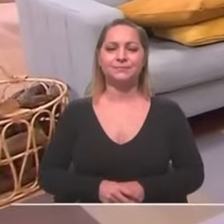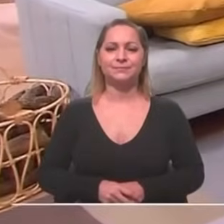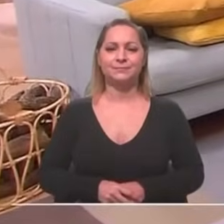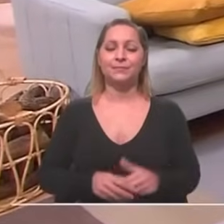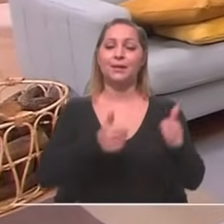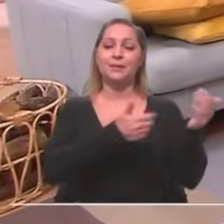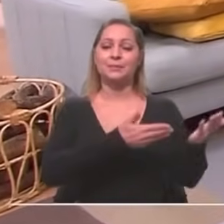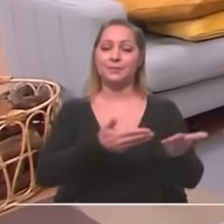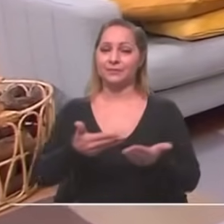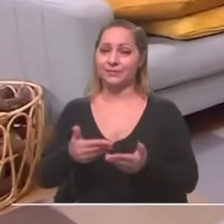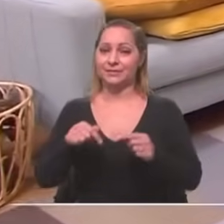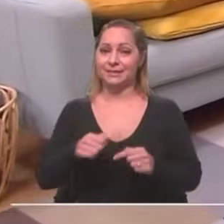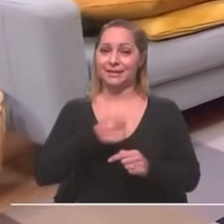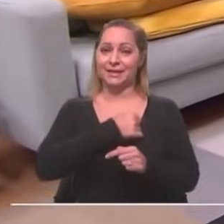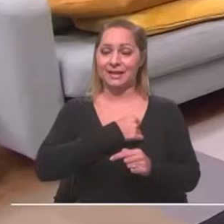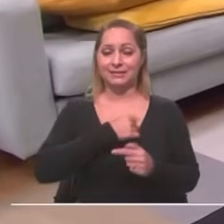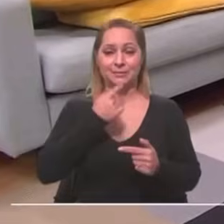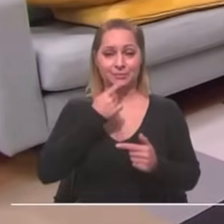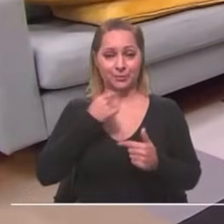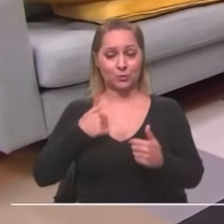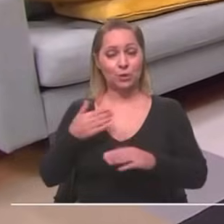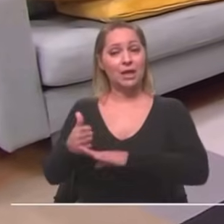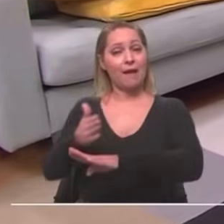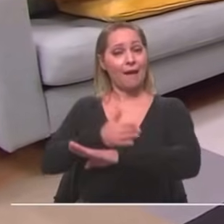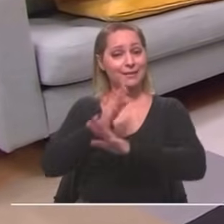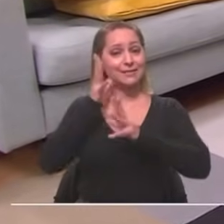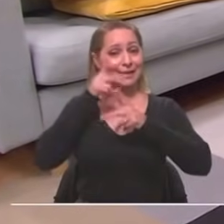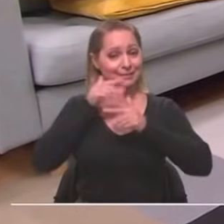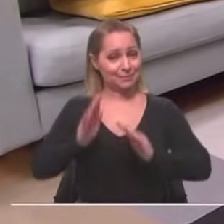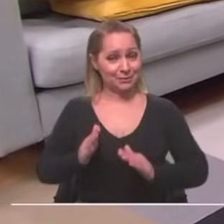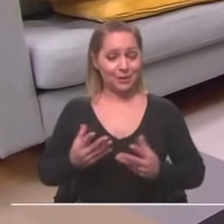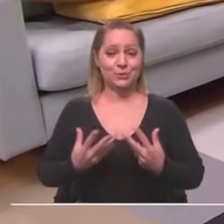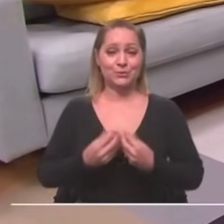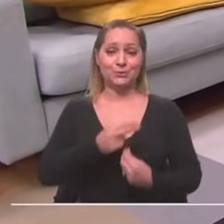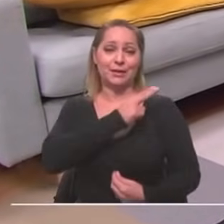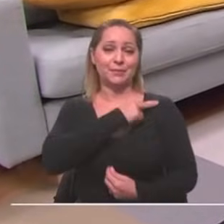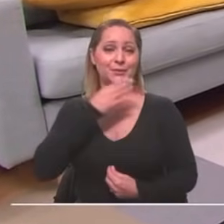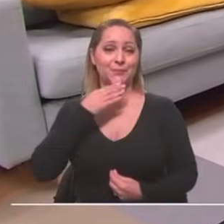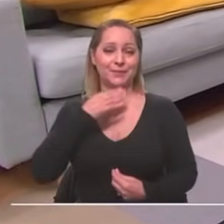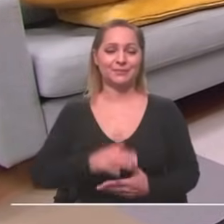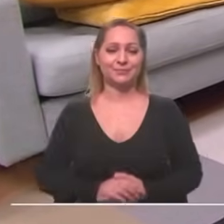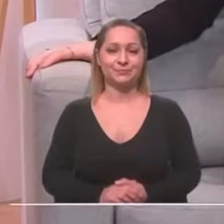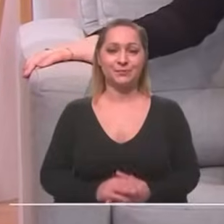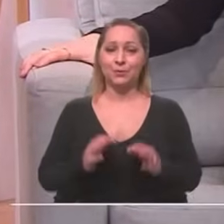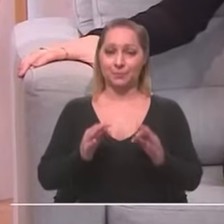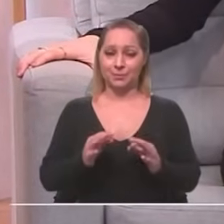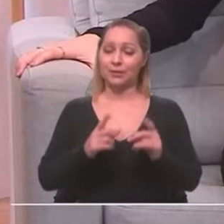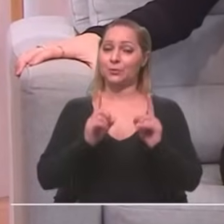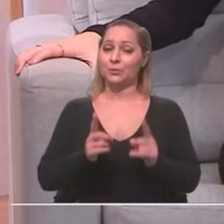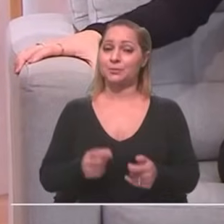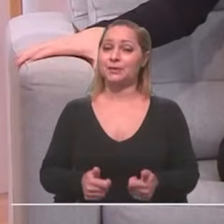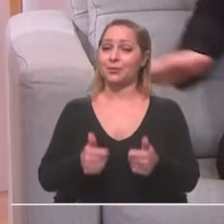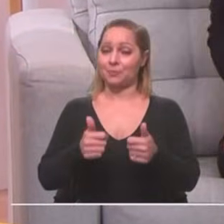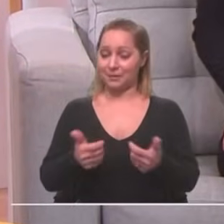Bem-vindos à nossa casa. Como viram, nós já fizemos o nosso aquecimento com o Capitão Branco. Estamos prontos para o dia, não é? Bem, começaram muito bem, deixe-me